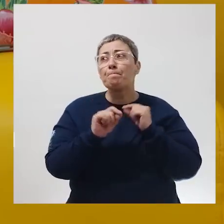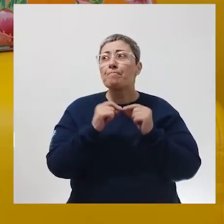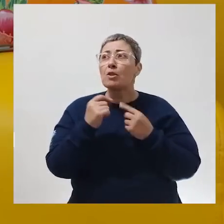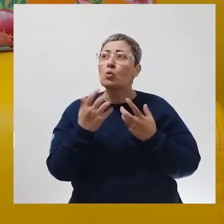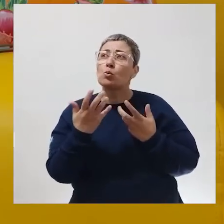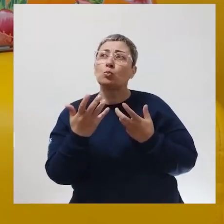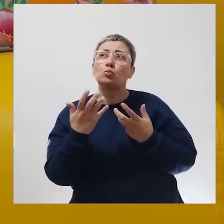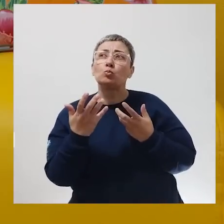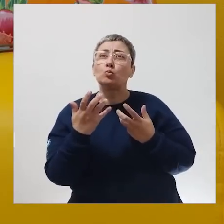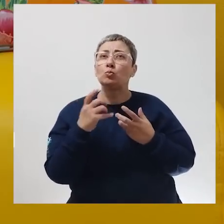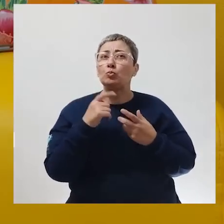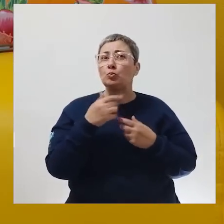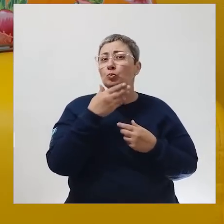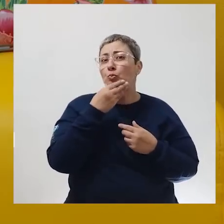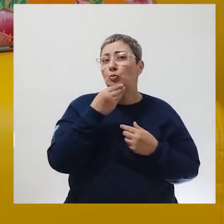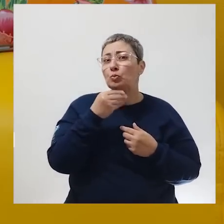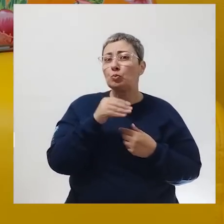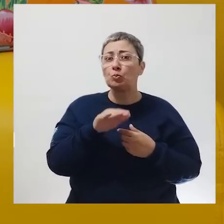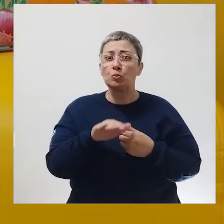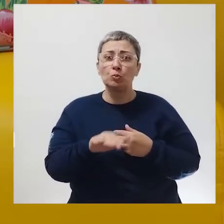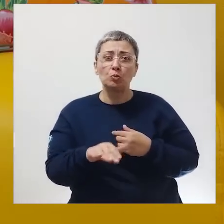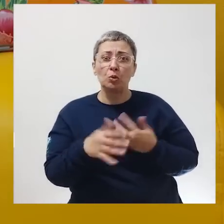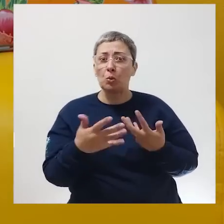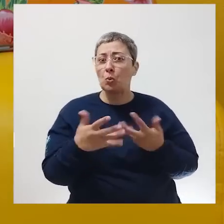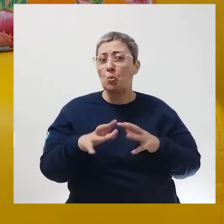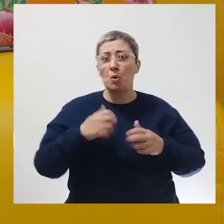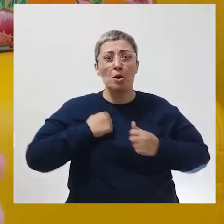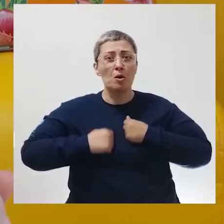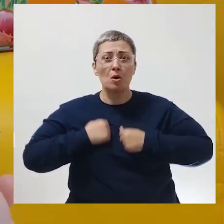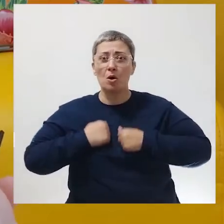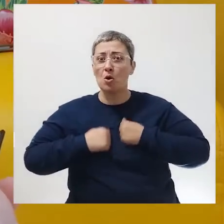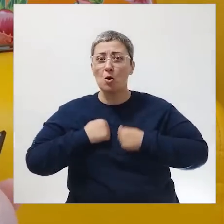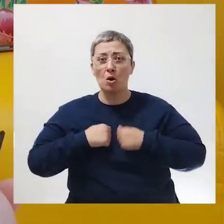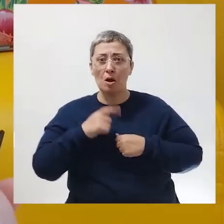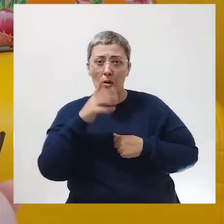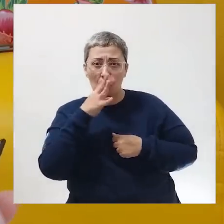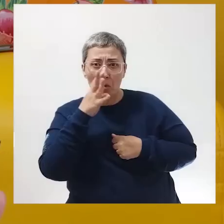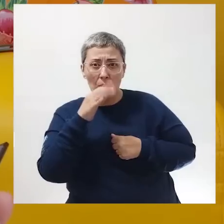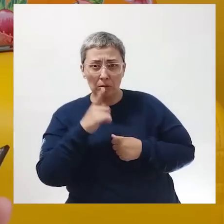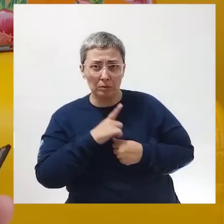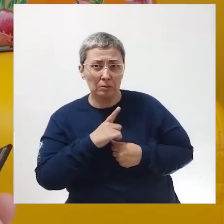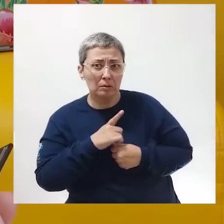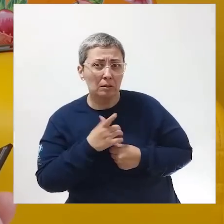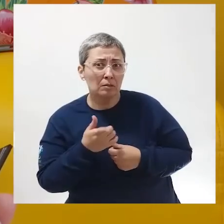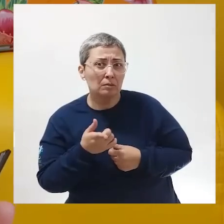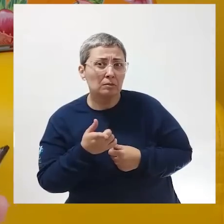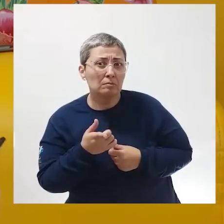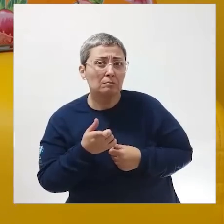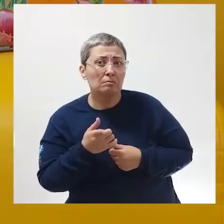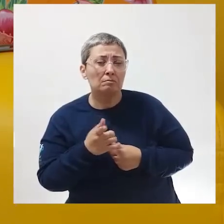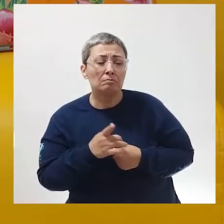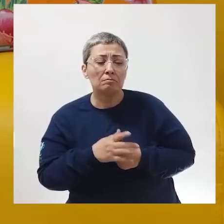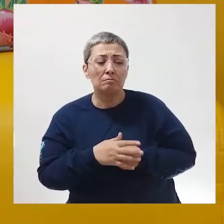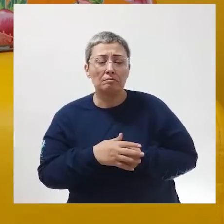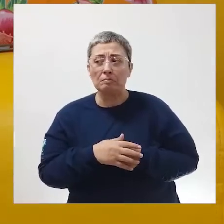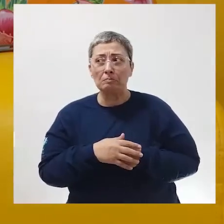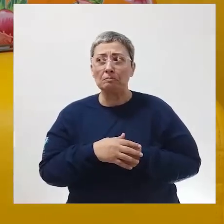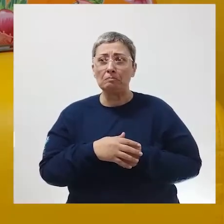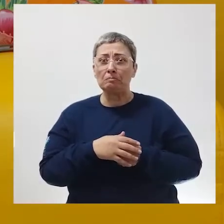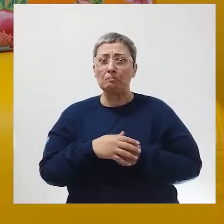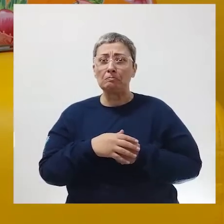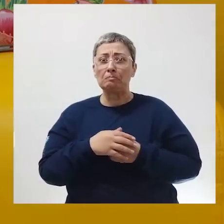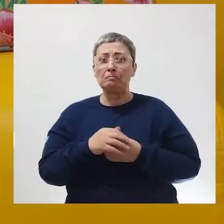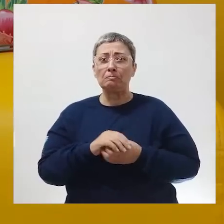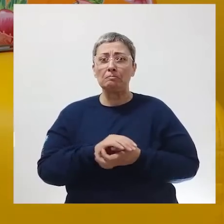Então vou querer um menino que não quer tomar banho, tem?